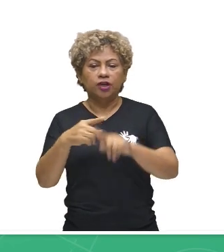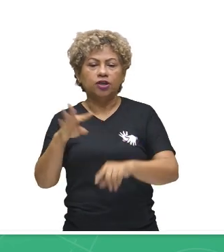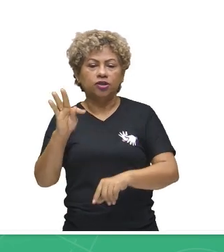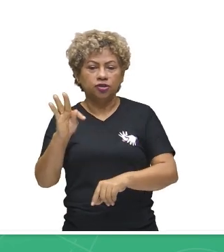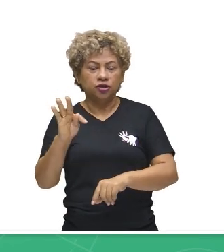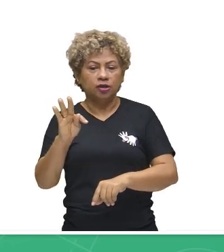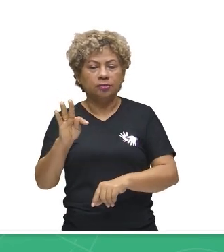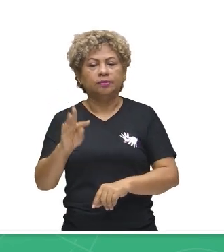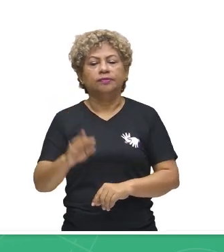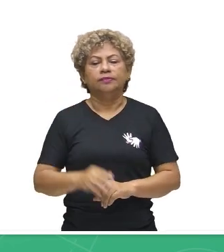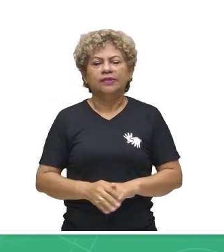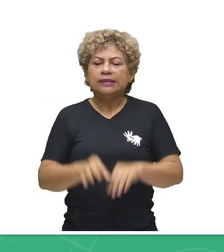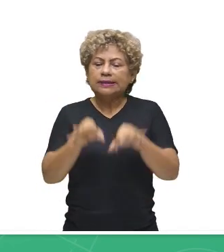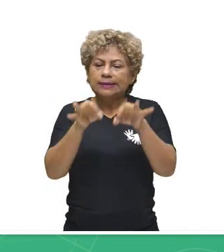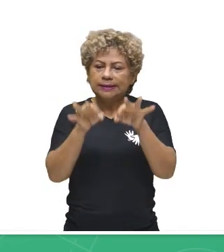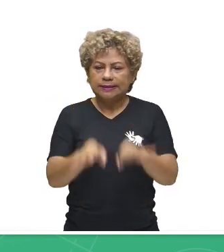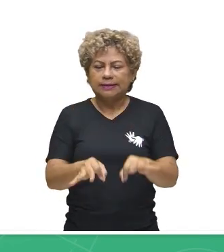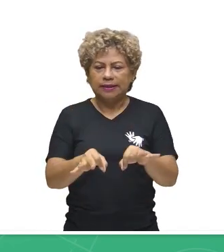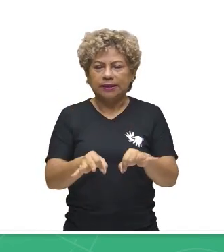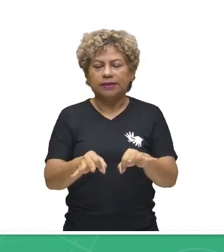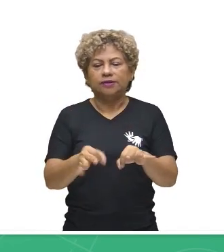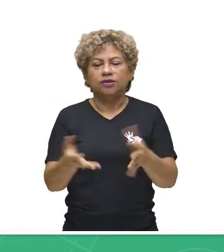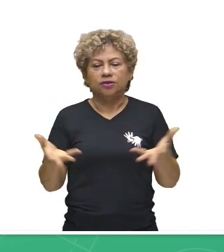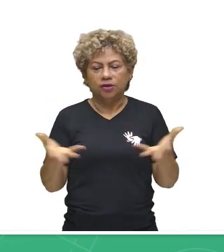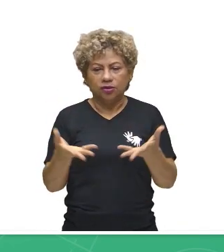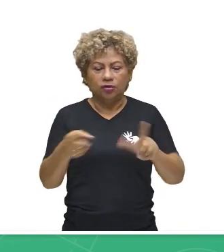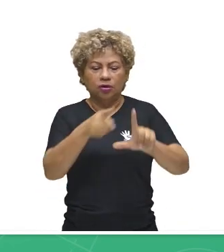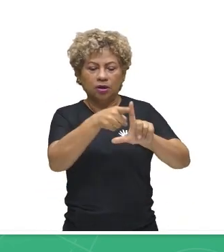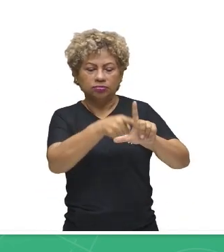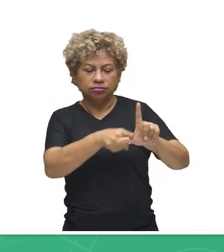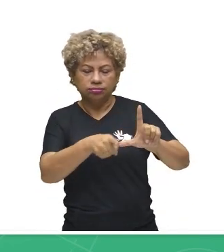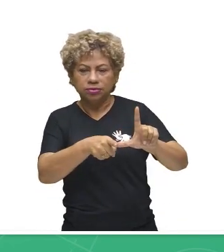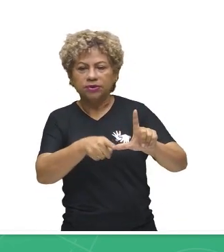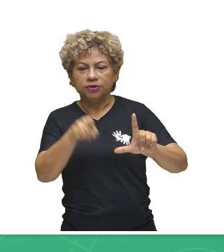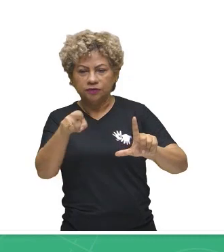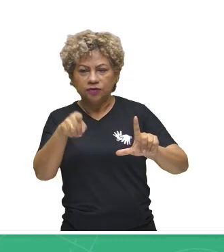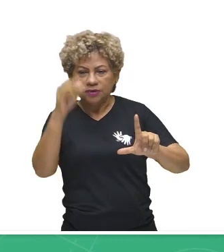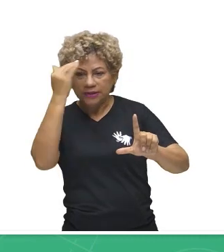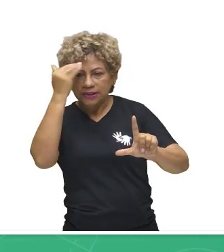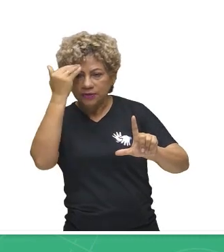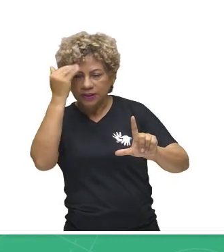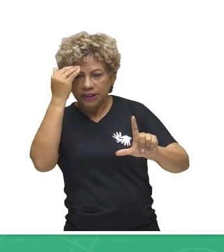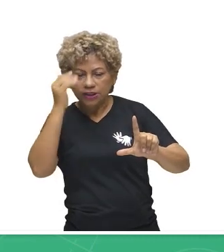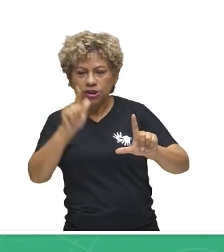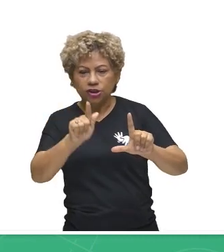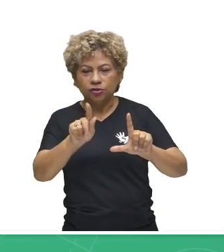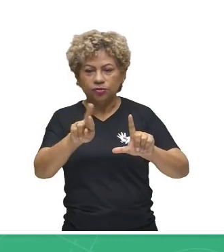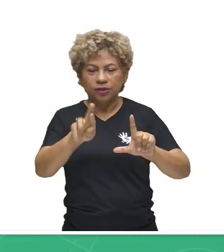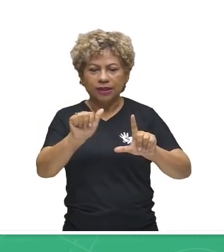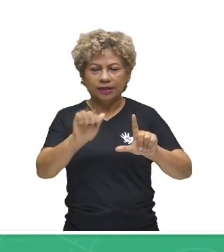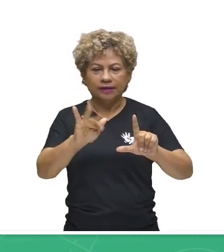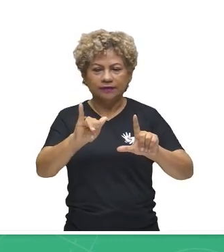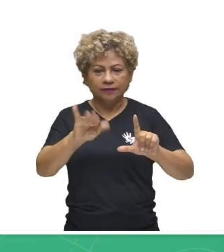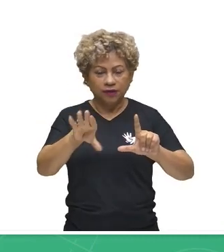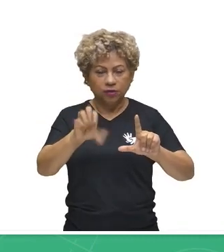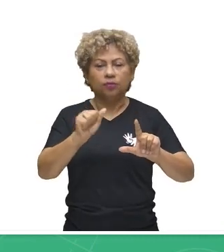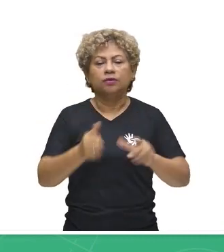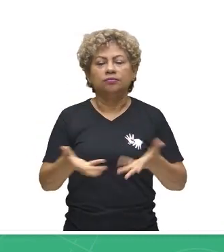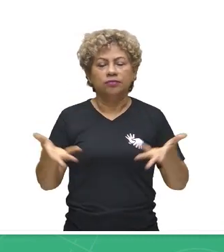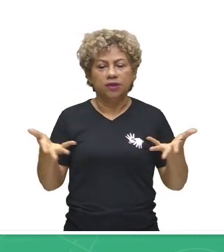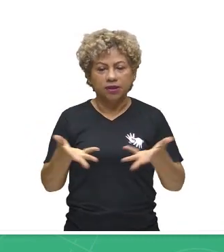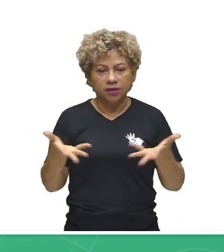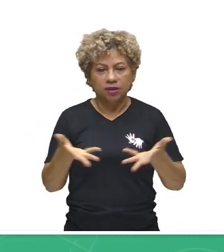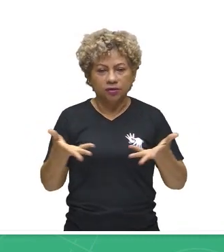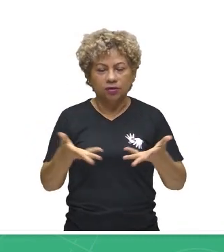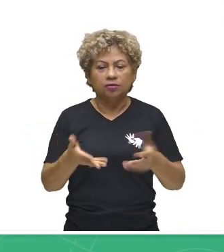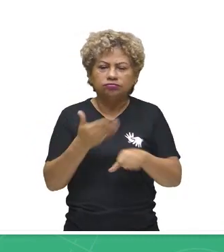ao final da nossa aula sobre gráficos. Espero que vocês tenham entendido. E agora nós vamos para a